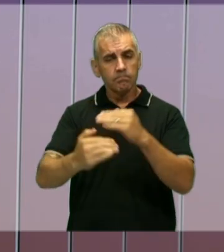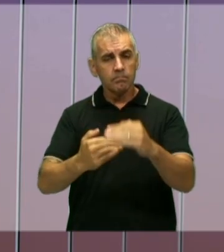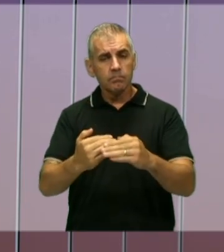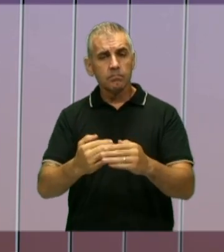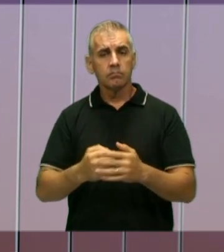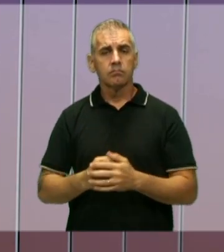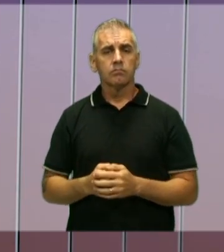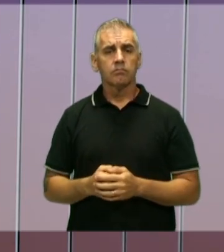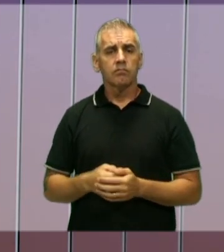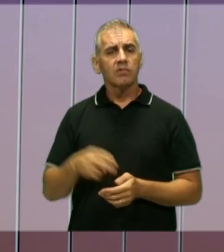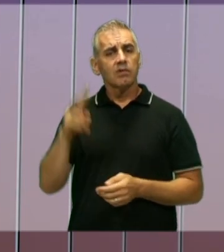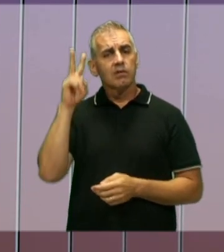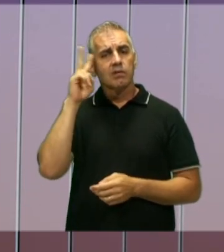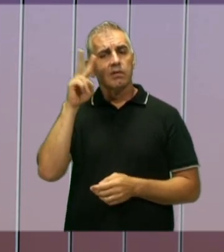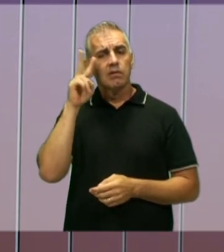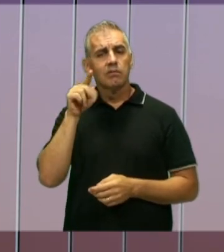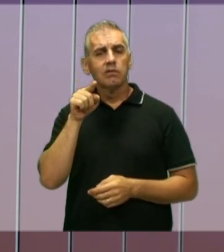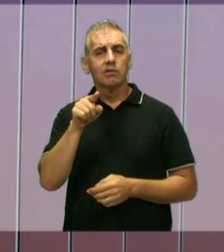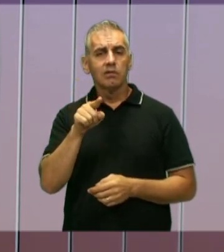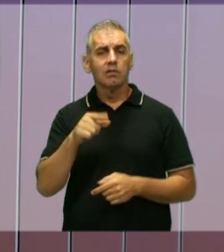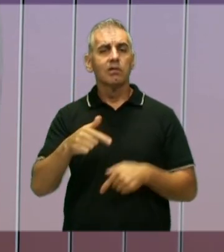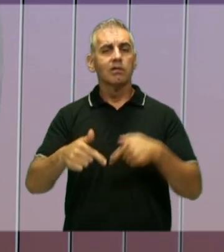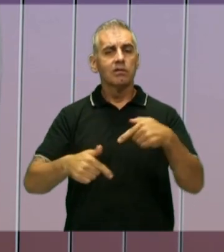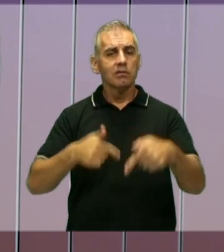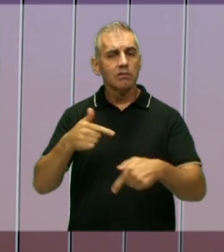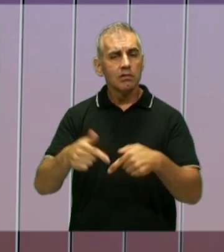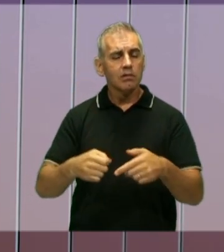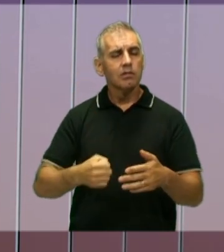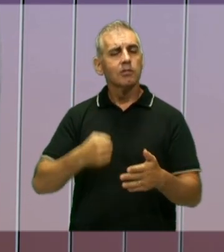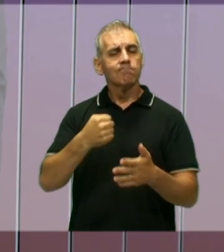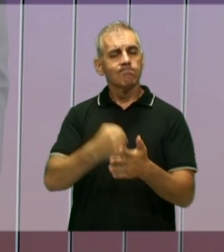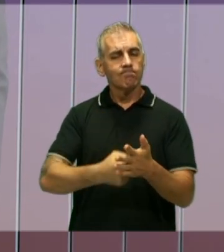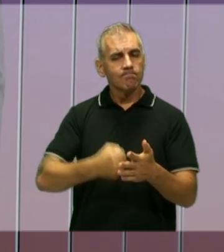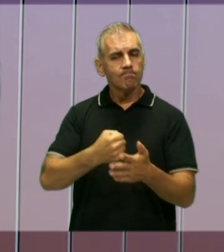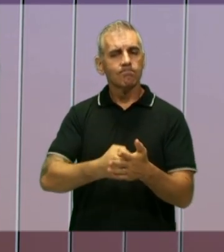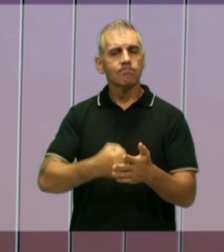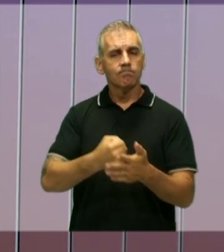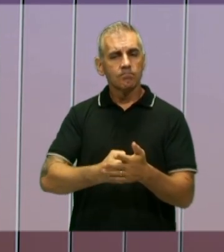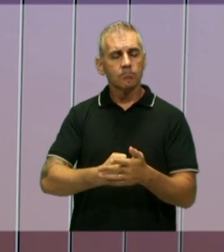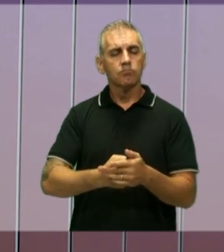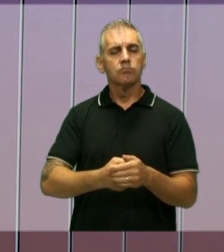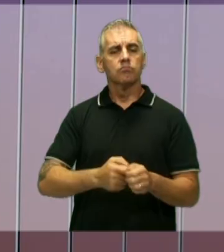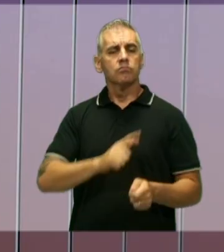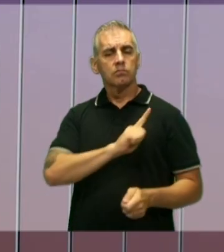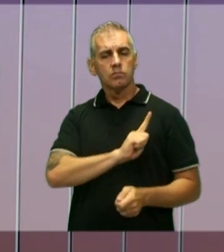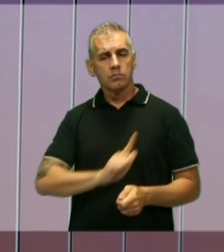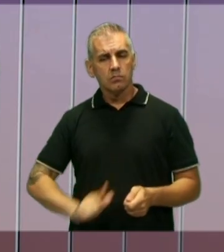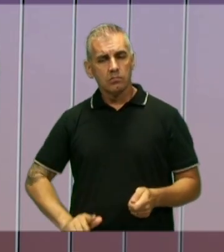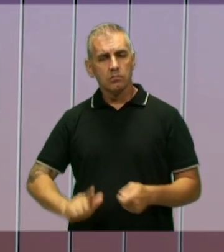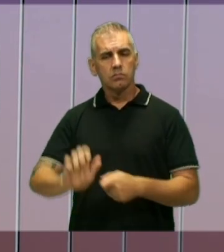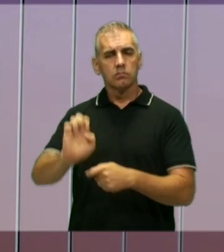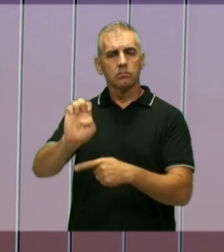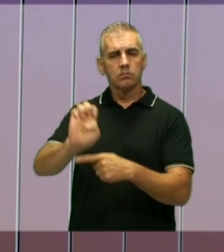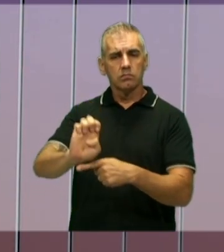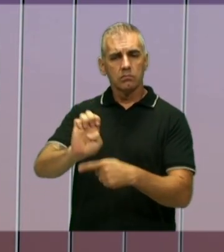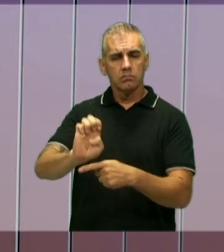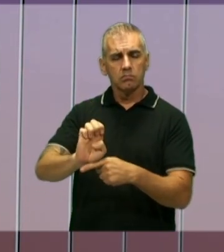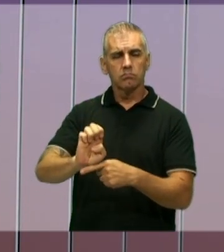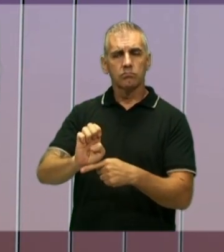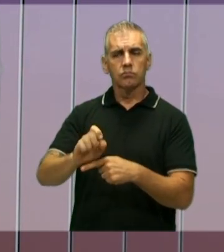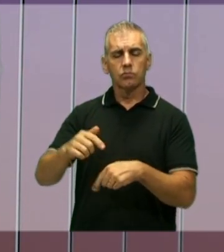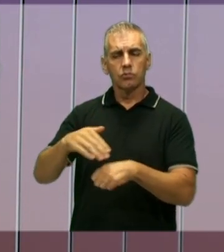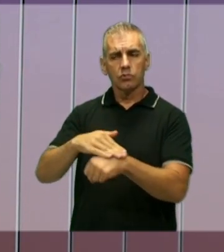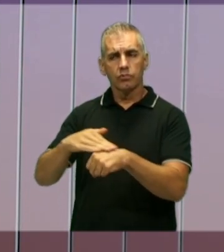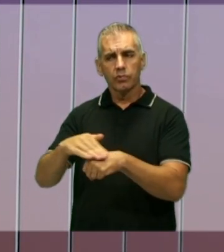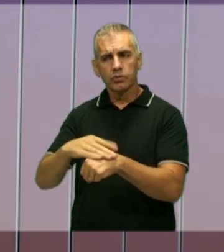enfim. E eu lembro de falar para ti aqui, ó, eu estou trabalhando pesado em cima disso, né, estou falando do governo do estado, estou conversando com as irmãs, estou cobrando a direção, estou com a equipe